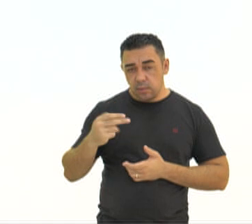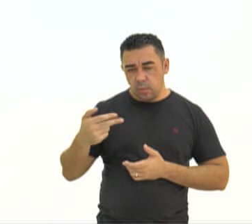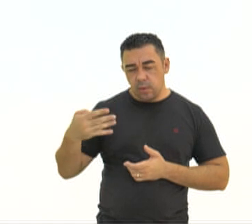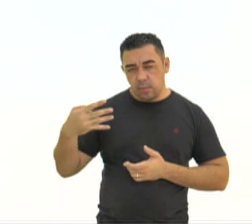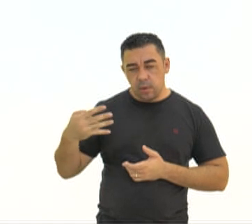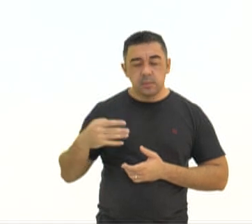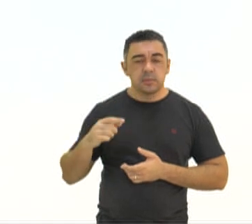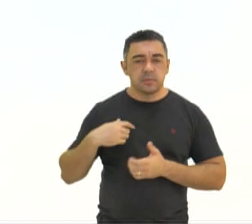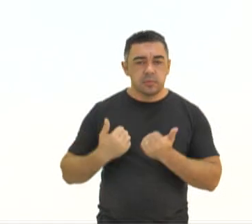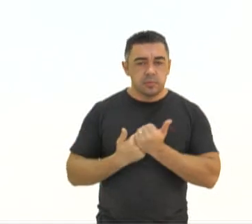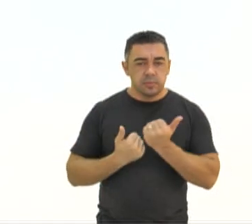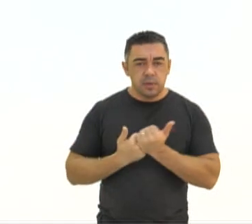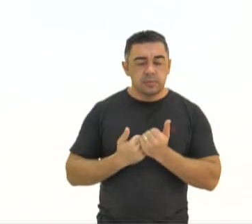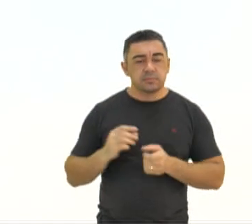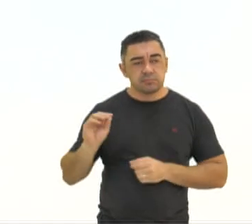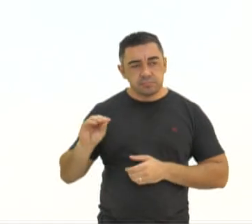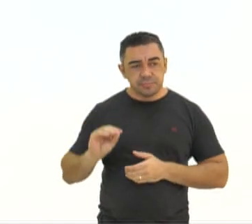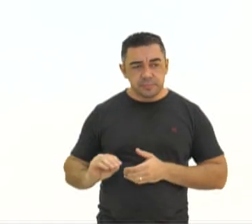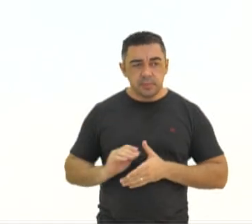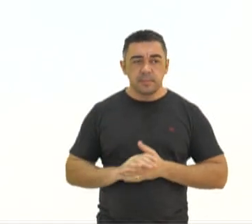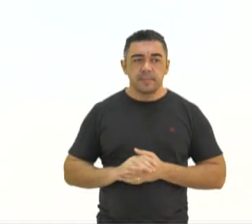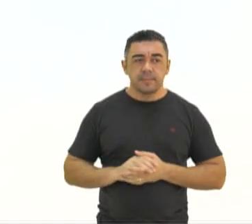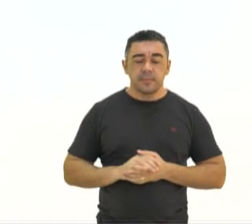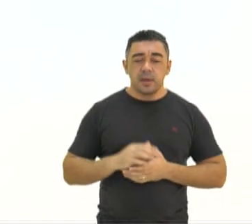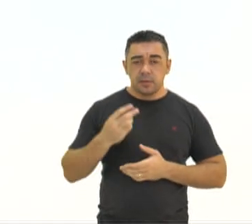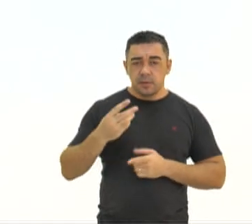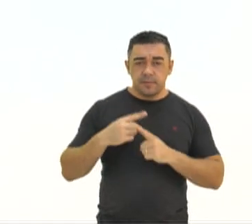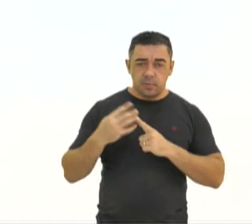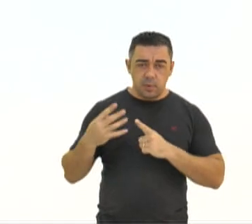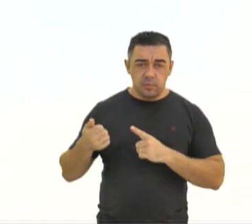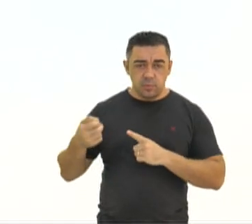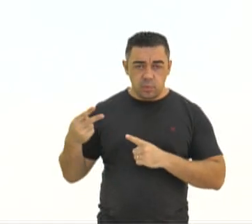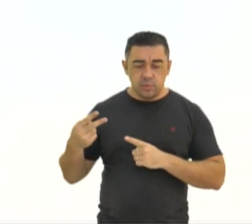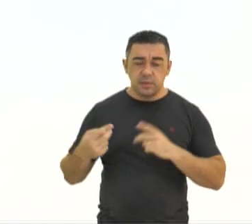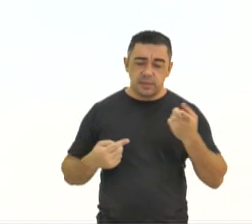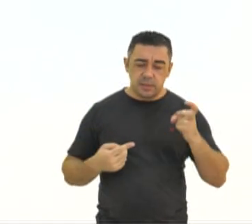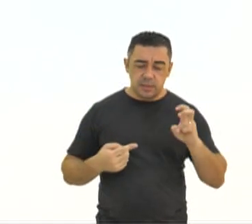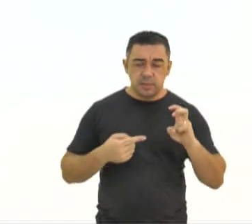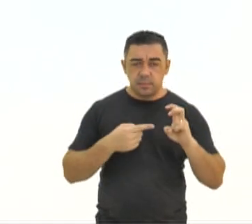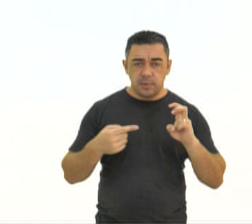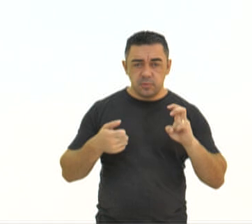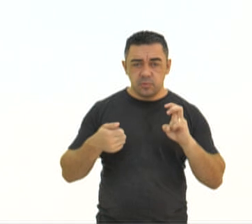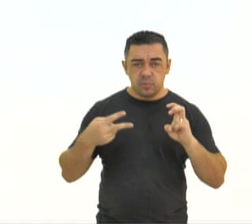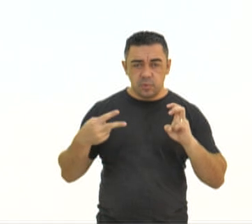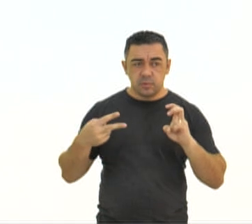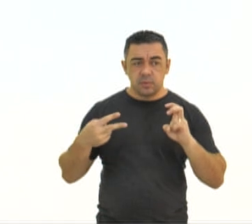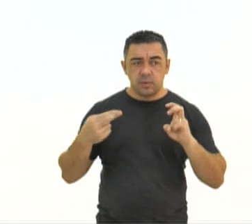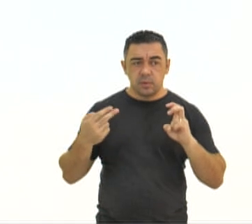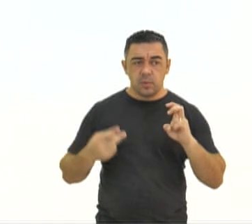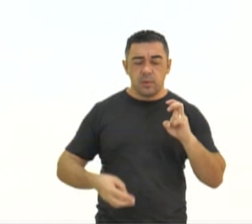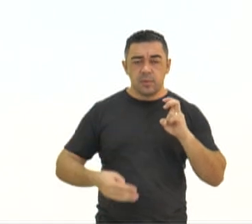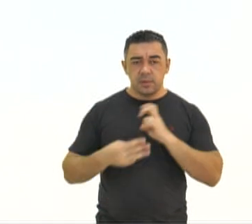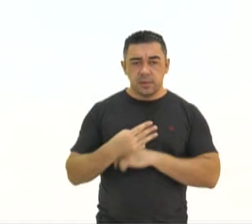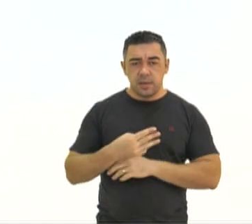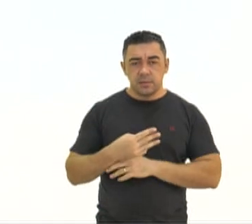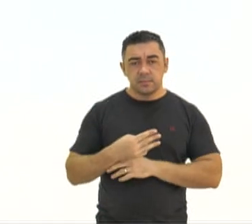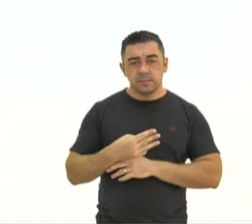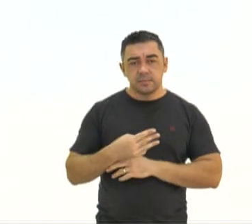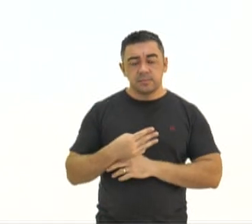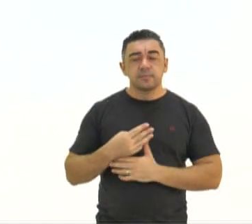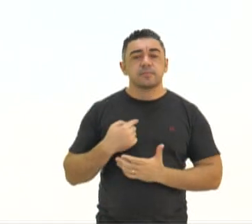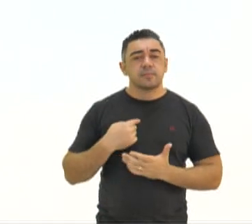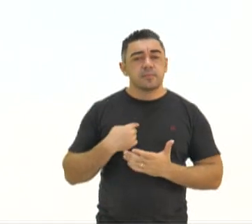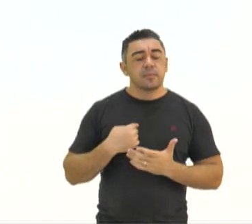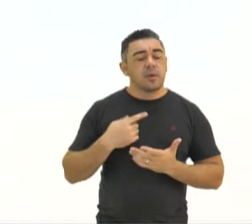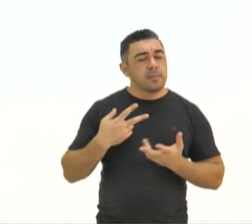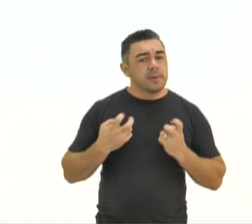Então, substitui no lugar de B o 4, 3 vezes 4, 12, 15 menos 12 é igual a 3. Então, eu tenho